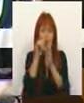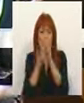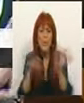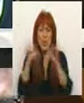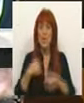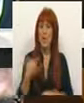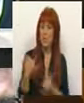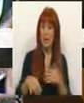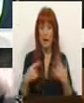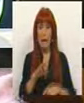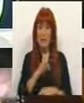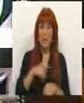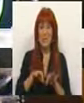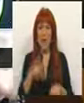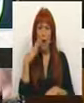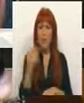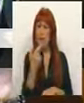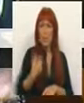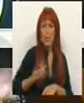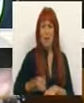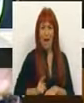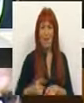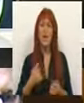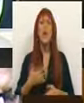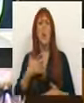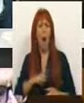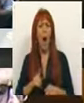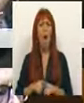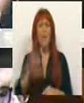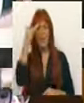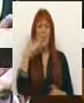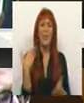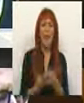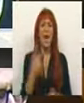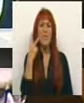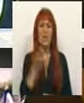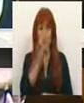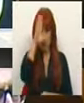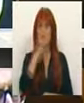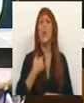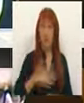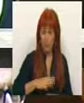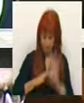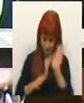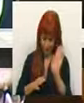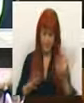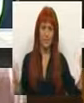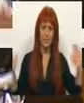corro o risco do senhor fazer como de costume e não responder. Portanto, eu tenciono agora facilitar-lhe a vida, Sr. Primeiro-Ministro.